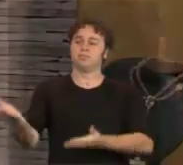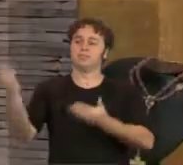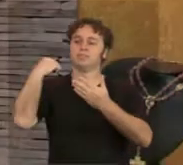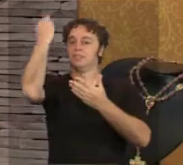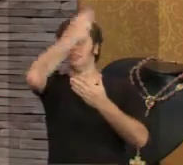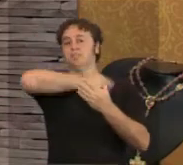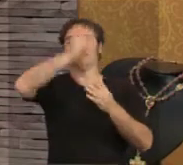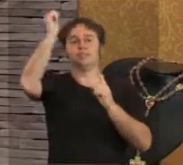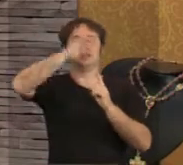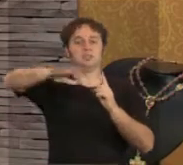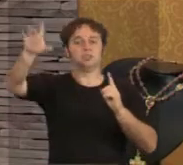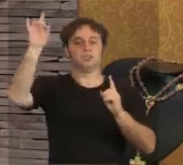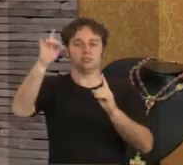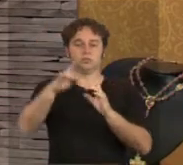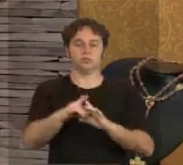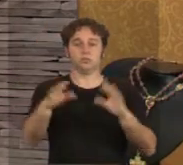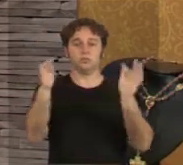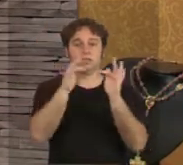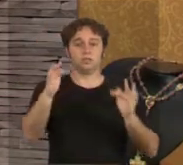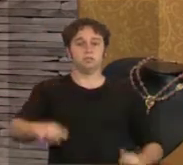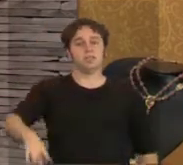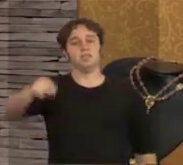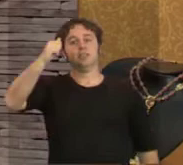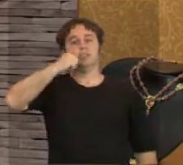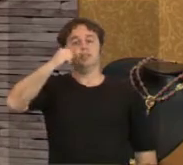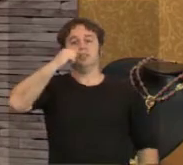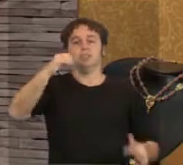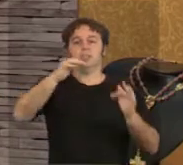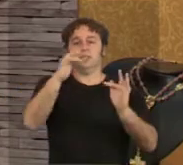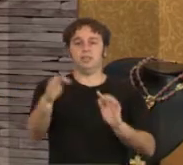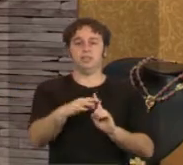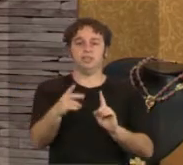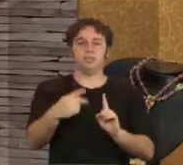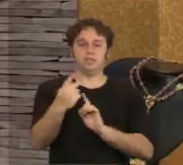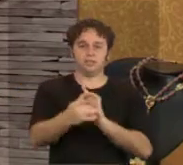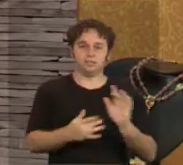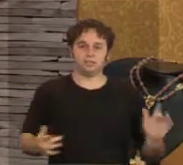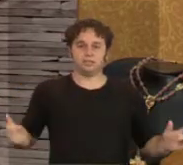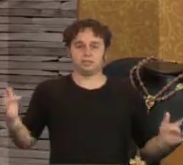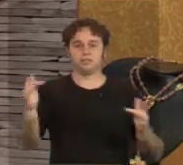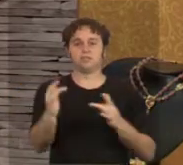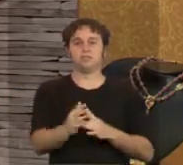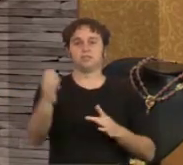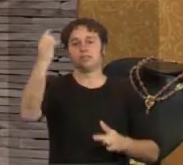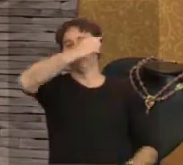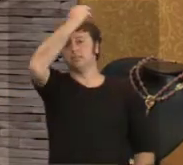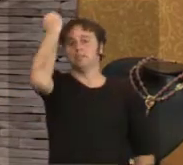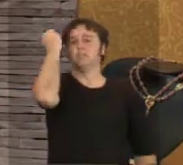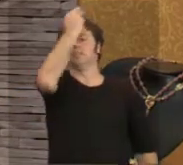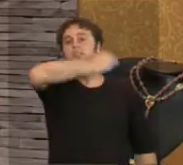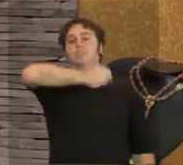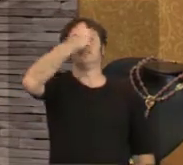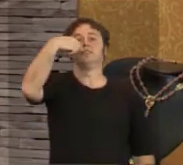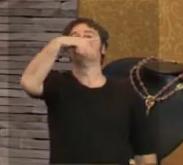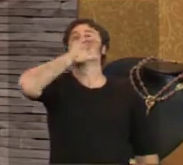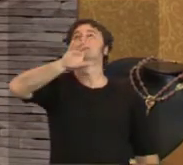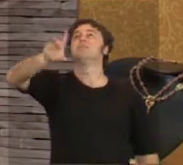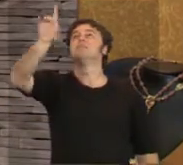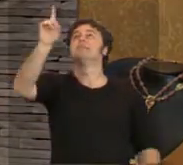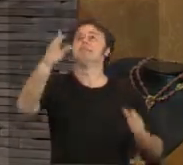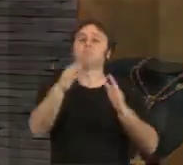Ave Maria, cheia de graça, o Senhor é convosco. Bendita sois vós entre as mulheres, e bendito é o fruto do vosso ventre,